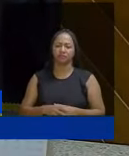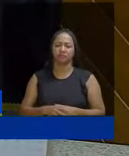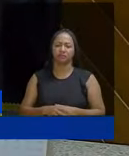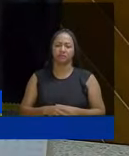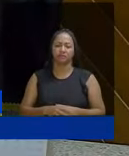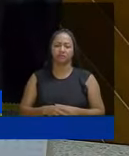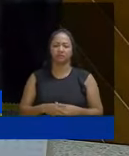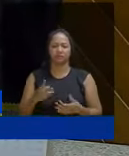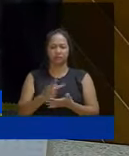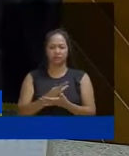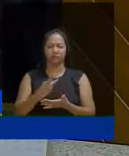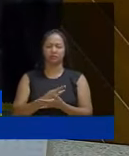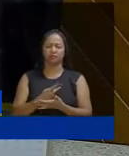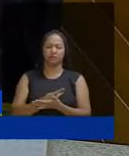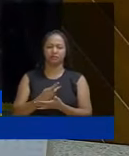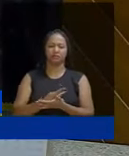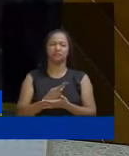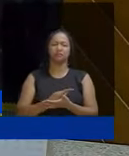A irregularidade